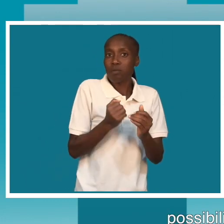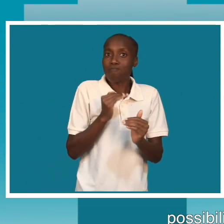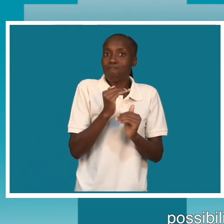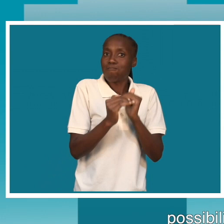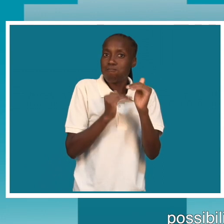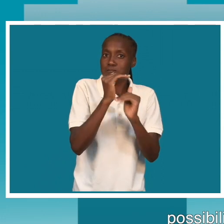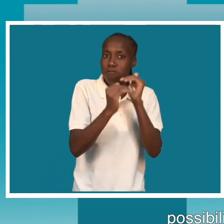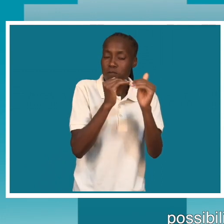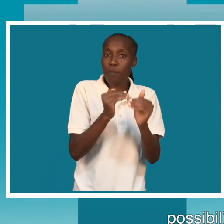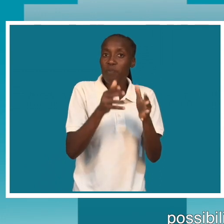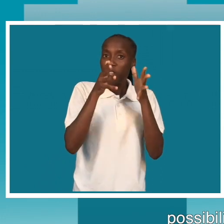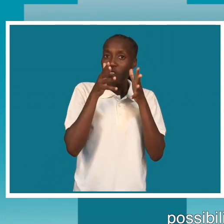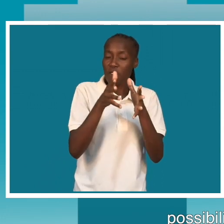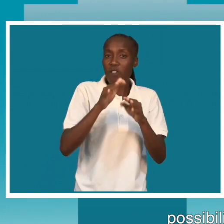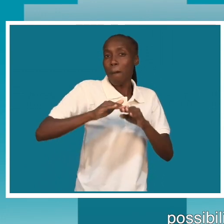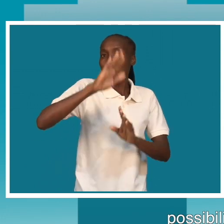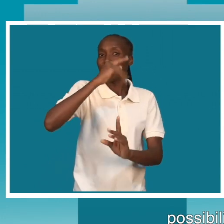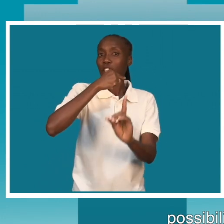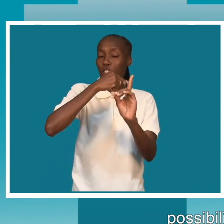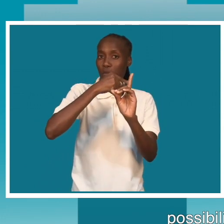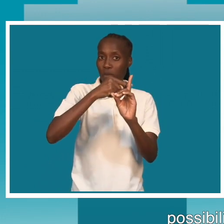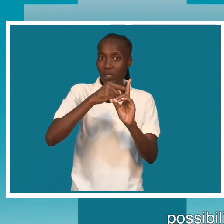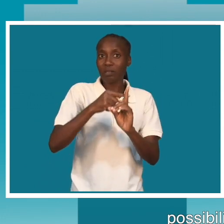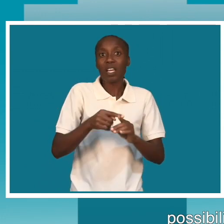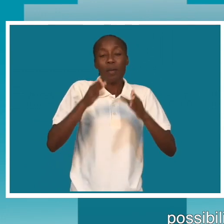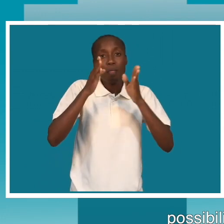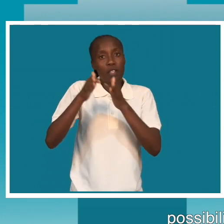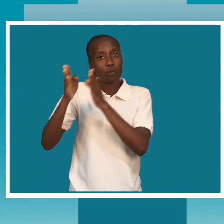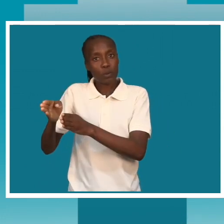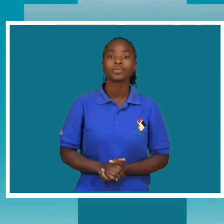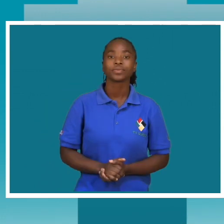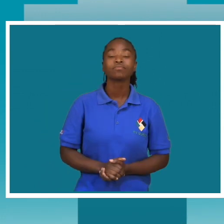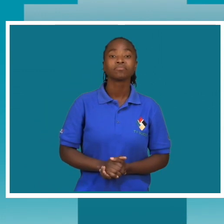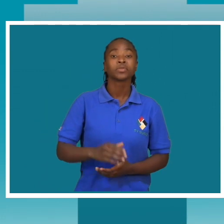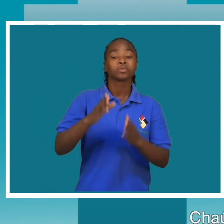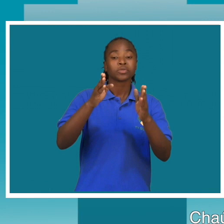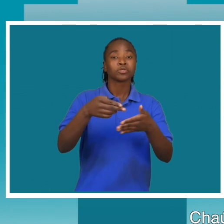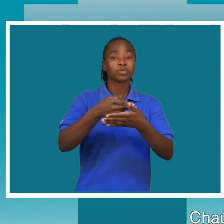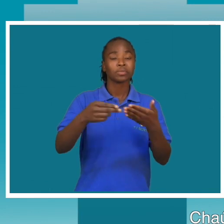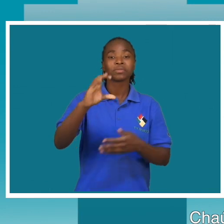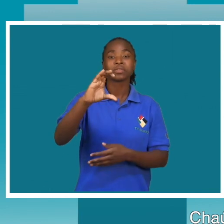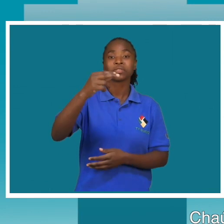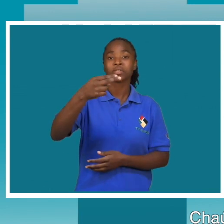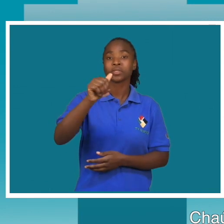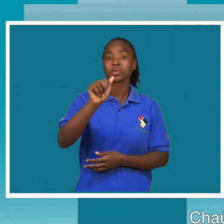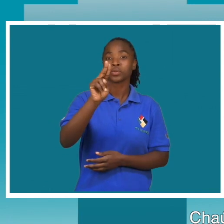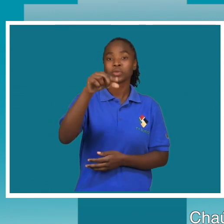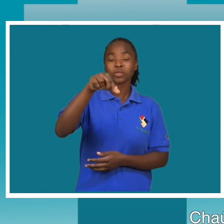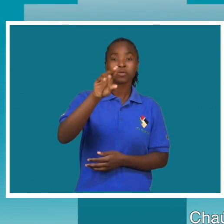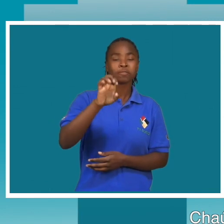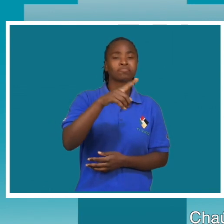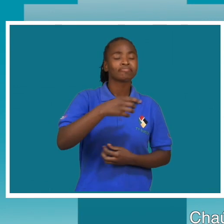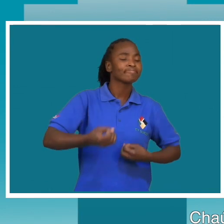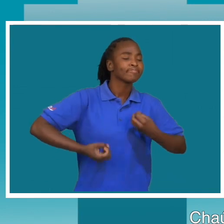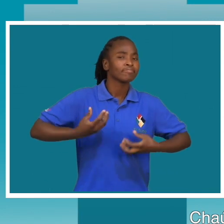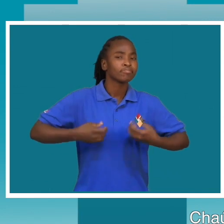o desenvolvimento de forma mais positiva da cidadania. Chauque destacou ainda o